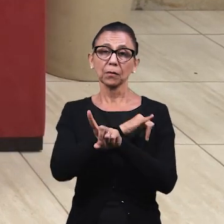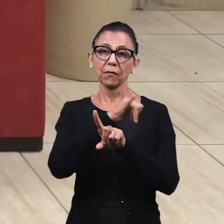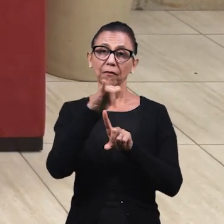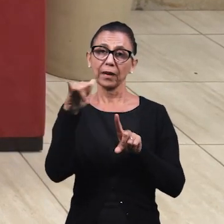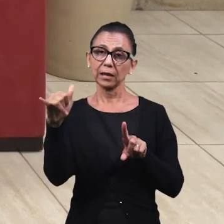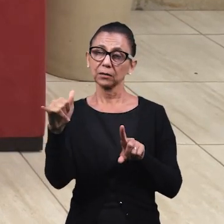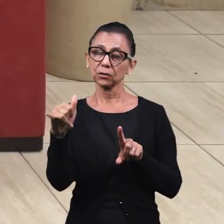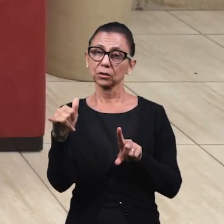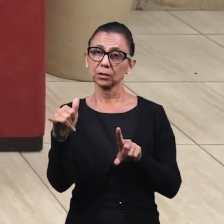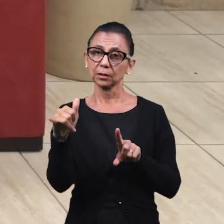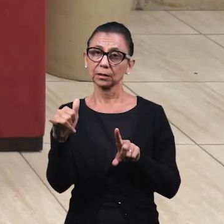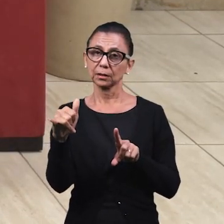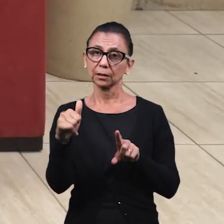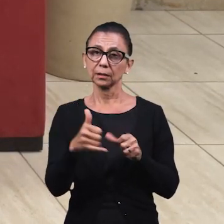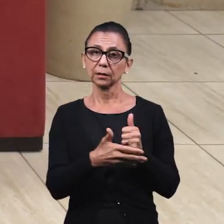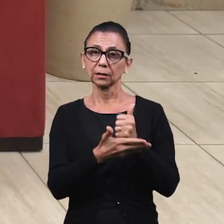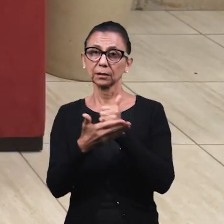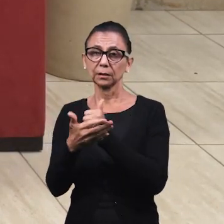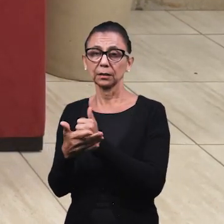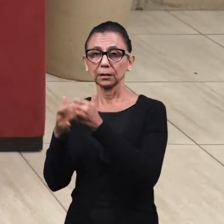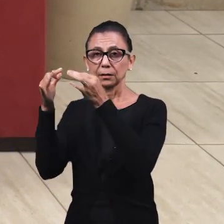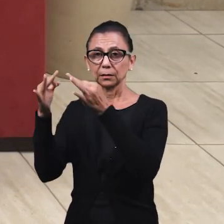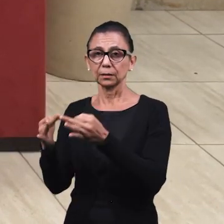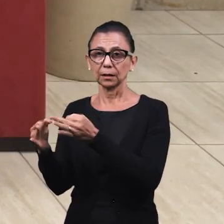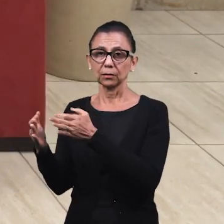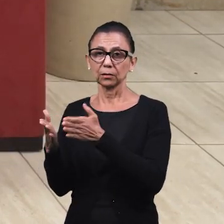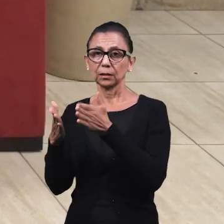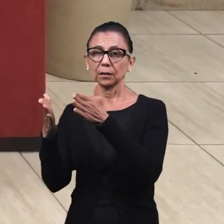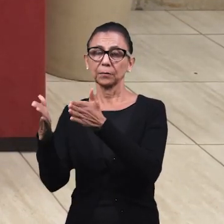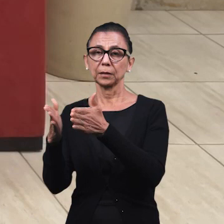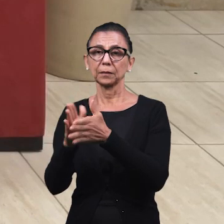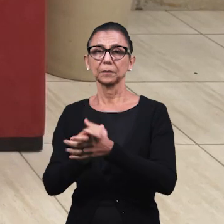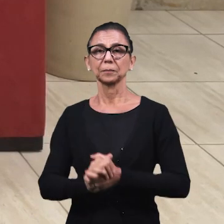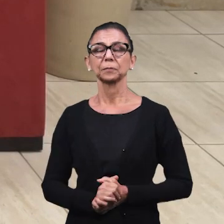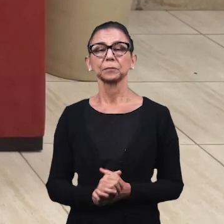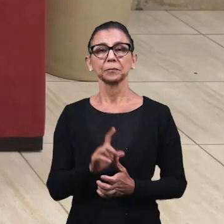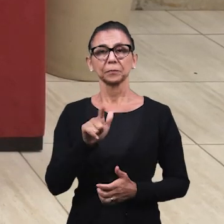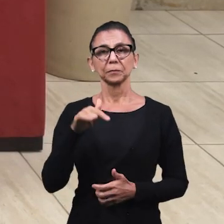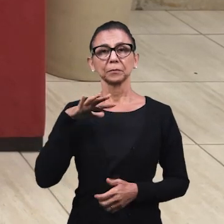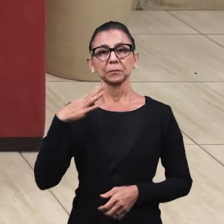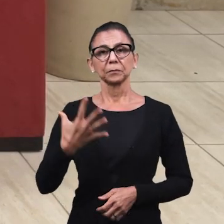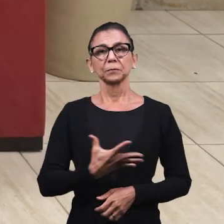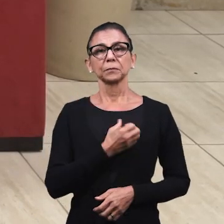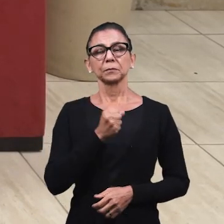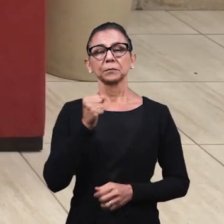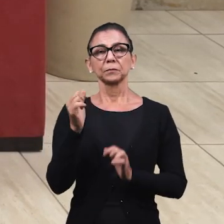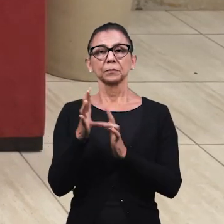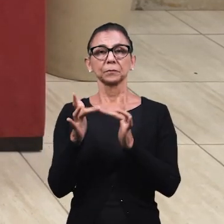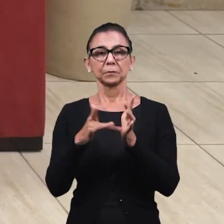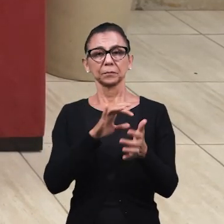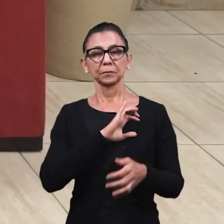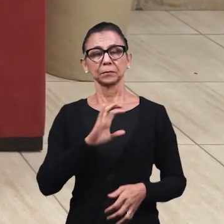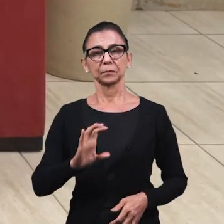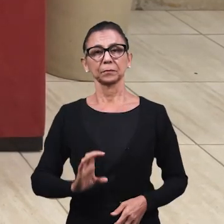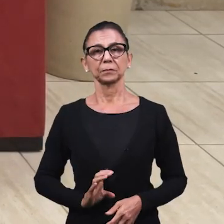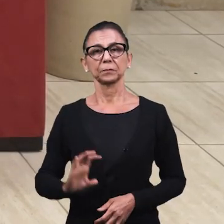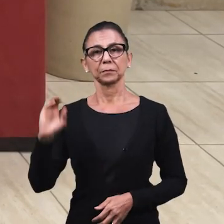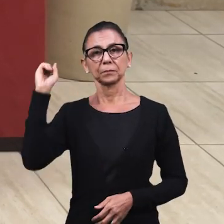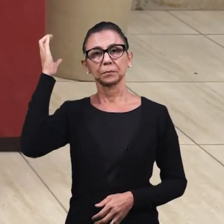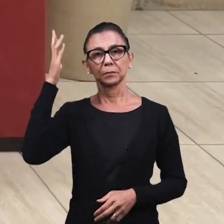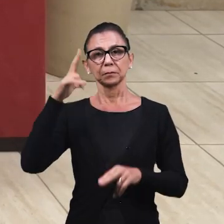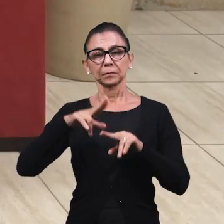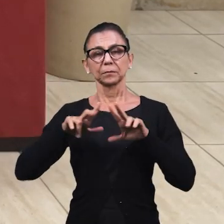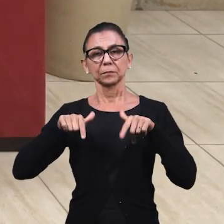profética está aí. Esta é a nossa gloriosa salvação. Jesus Cristo revelado